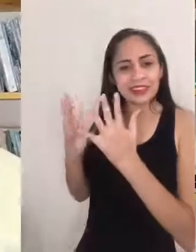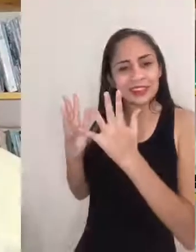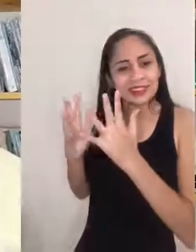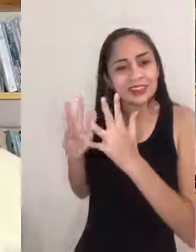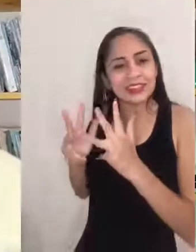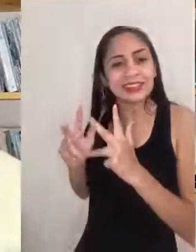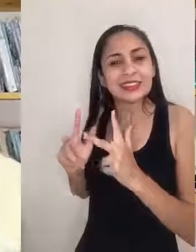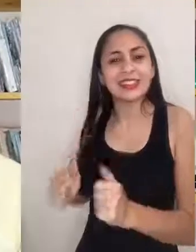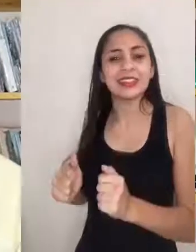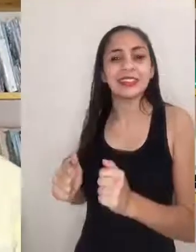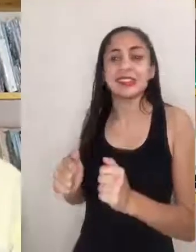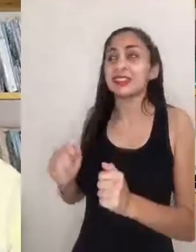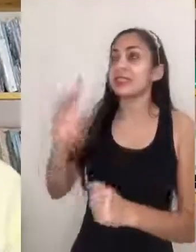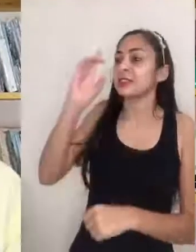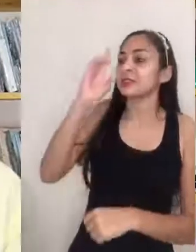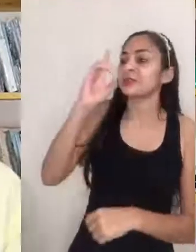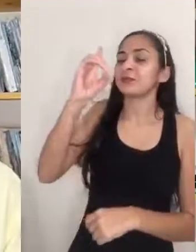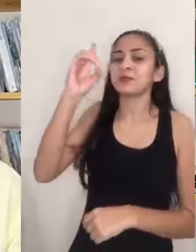totalmente para Ele.